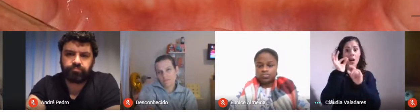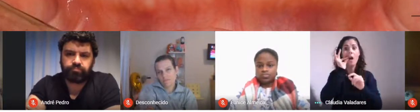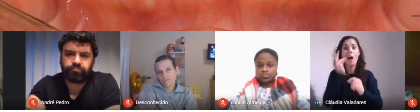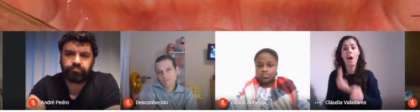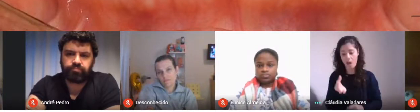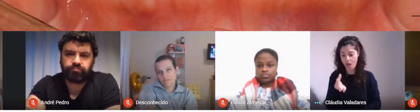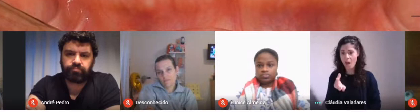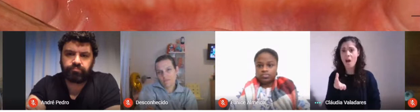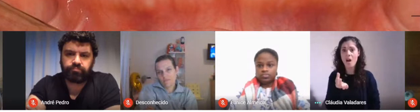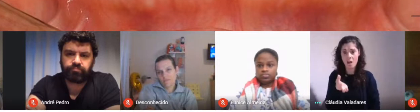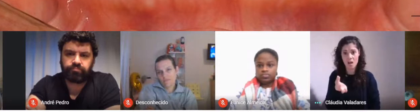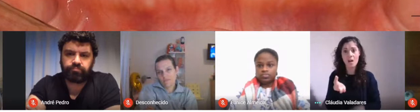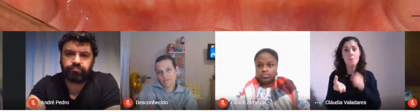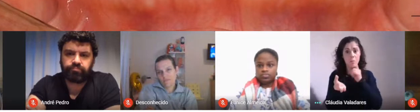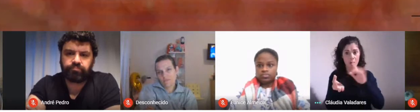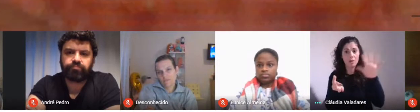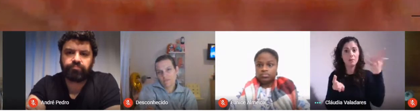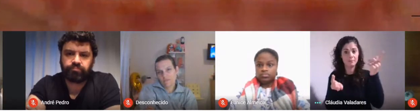cair.